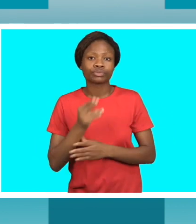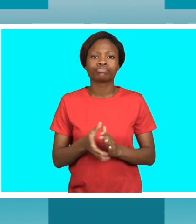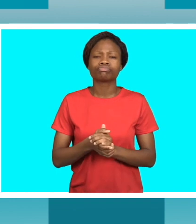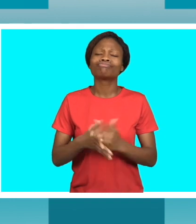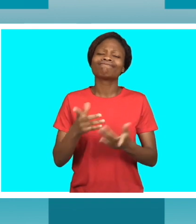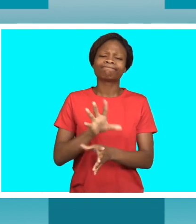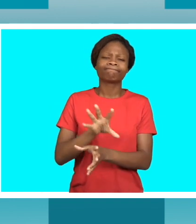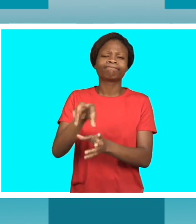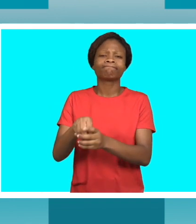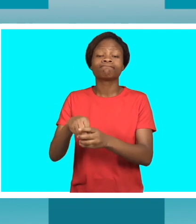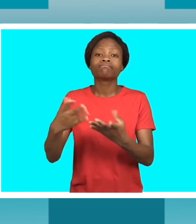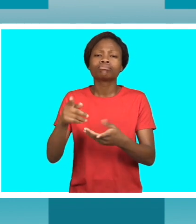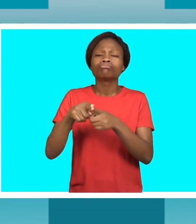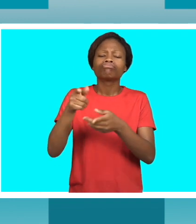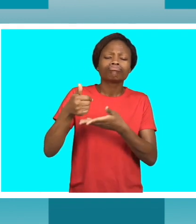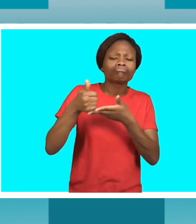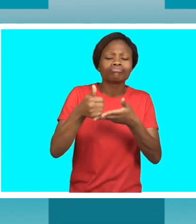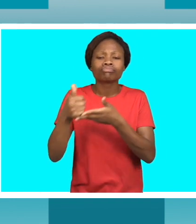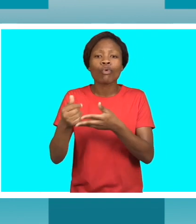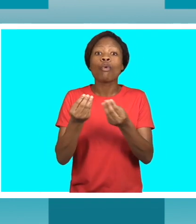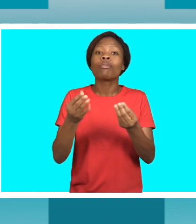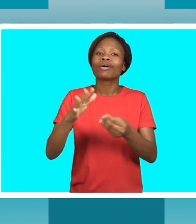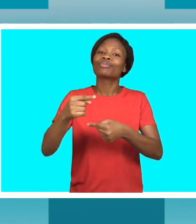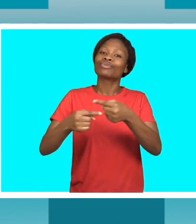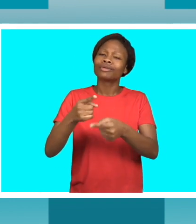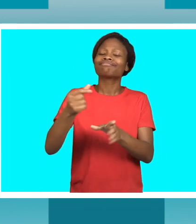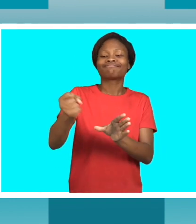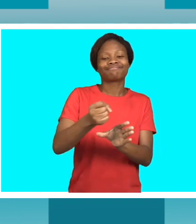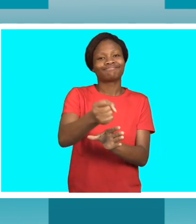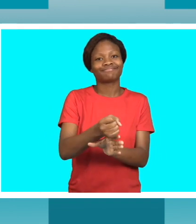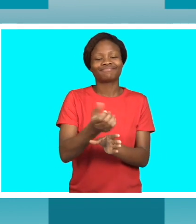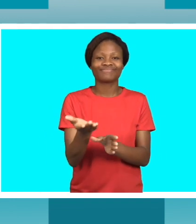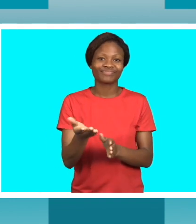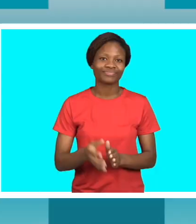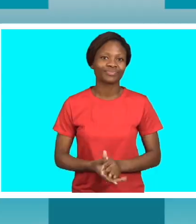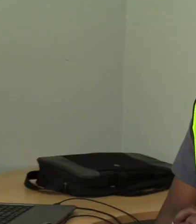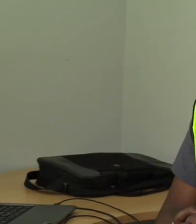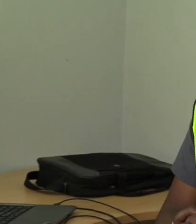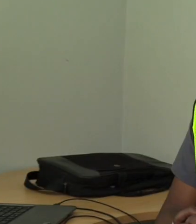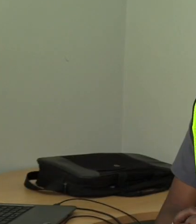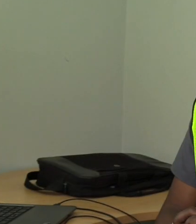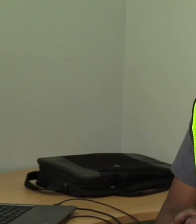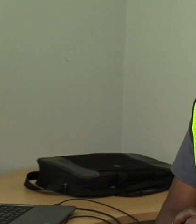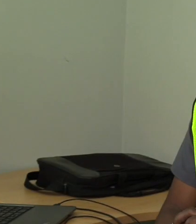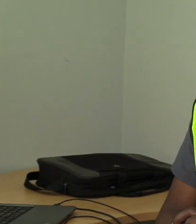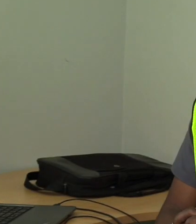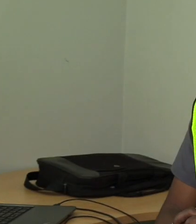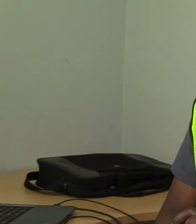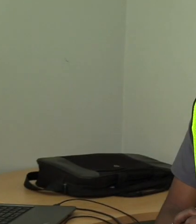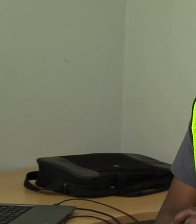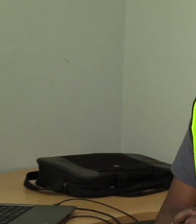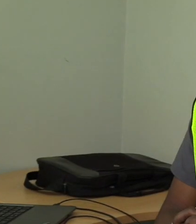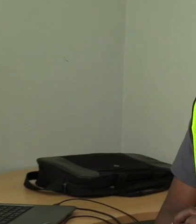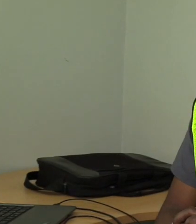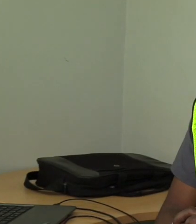desta camada social com a finalidade de garantir uma maior inclusão social. Os beneficiários contam como foi o